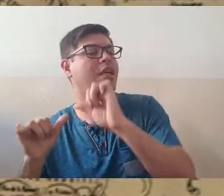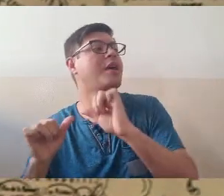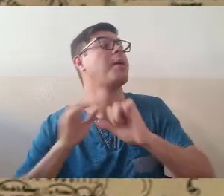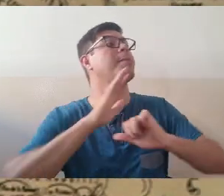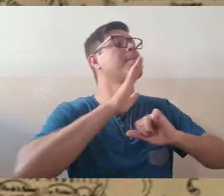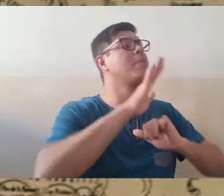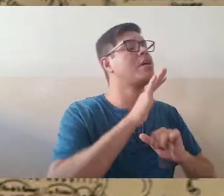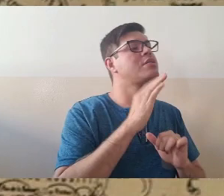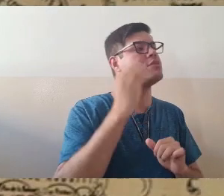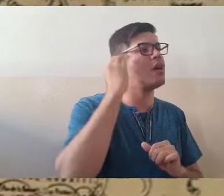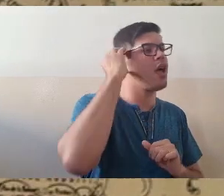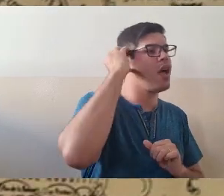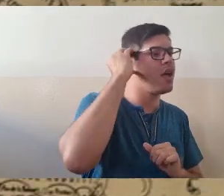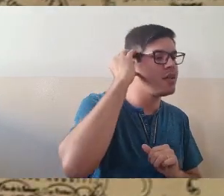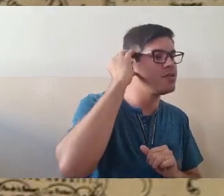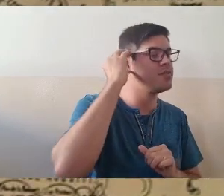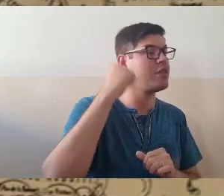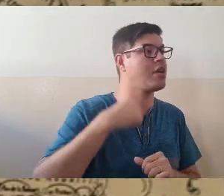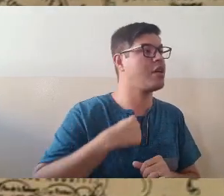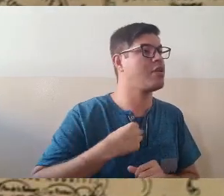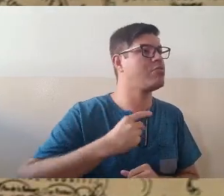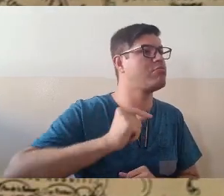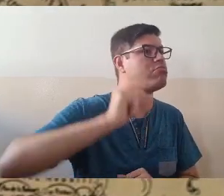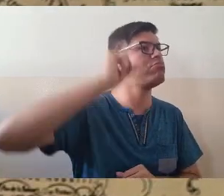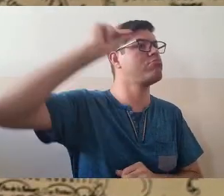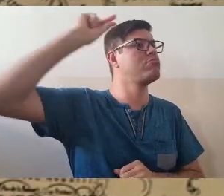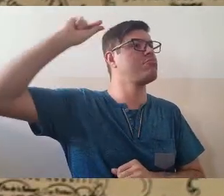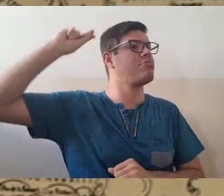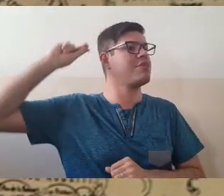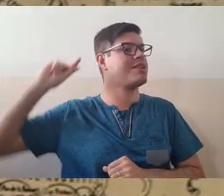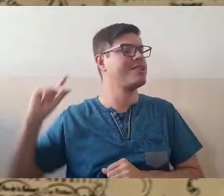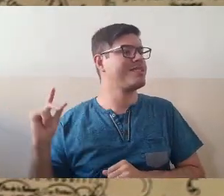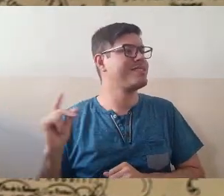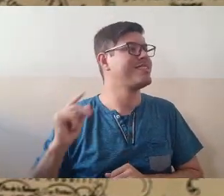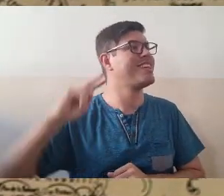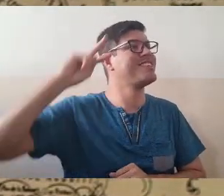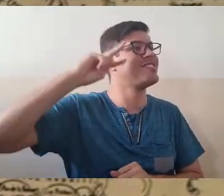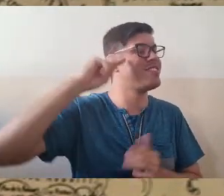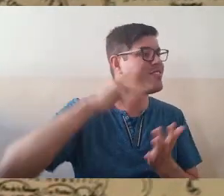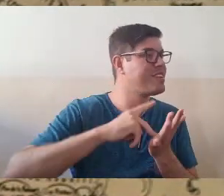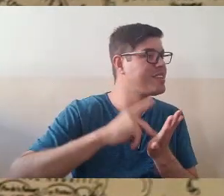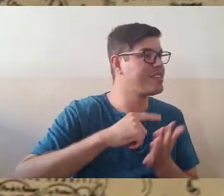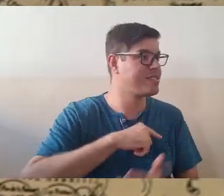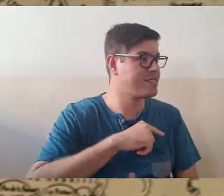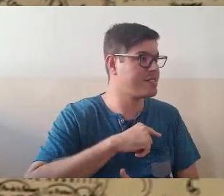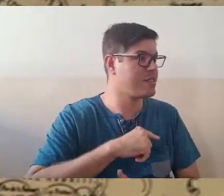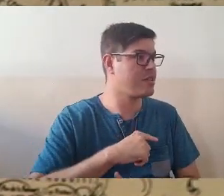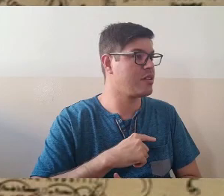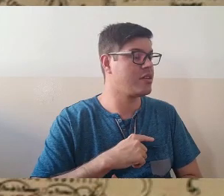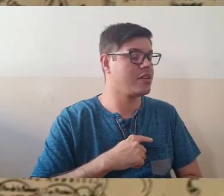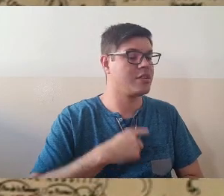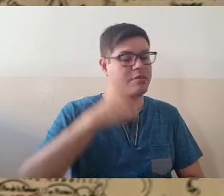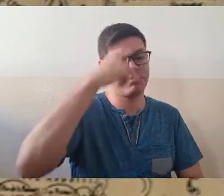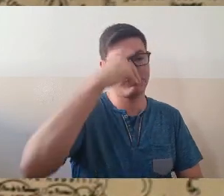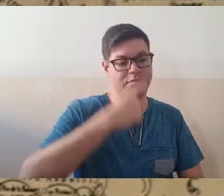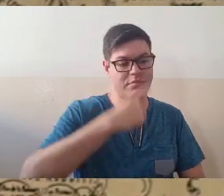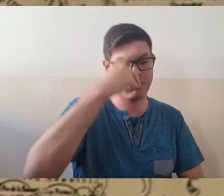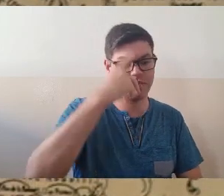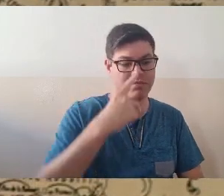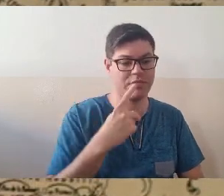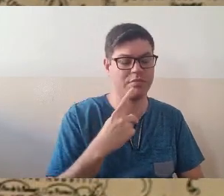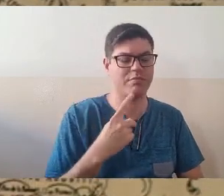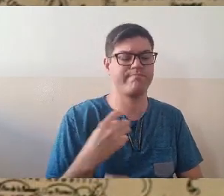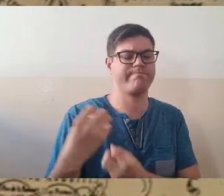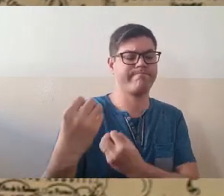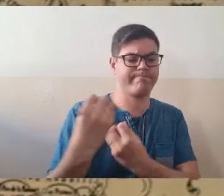Mas o rádio, ele vem. Eu tenho uma história no rádio, e no meu entendimento, e para mim, pessoalmente, me acrescentou muito enquanto